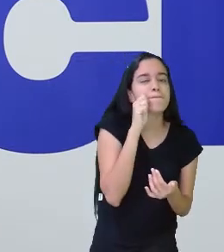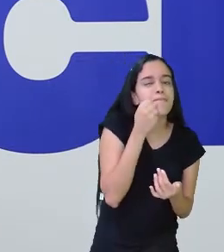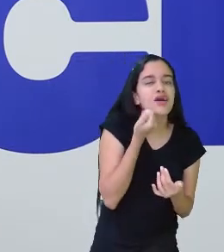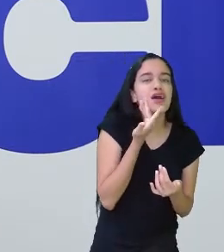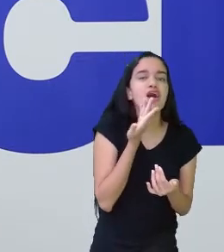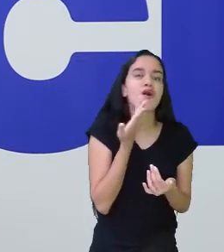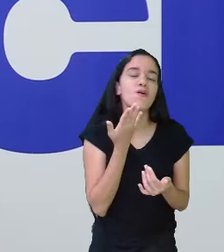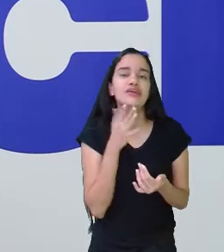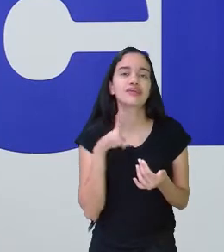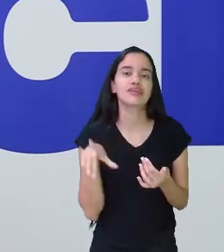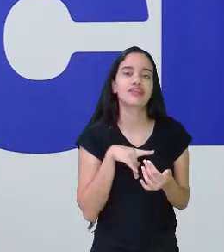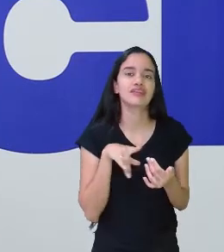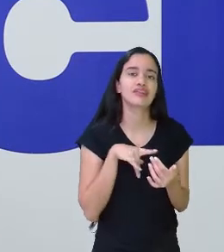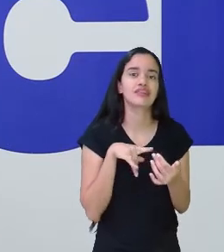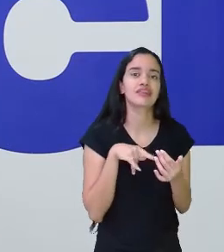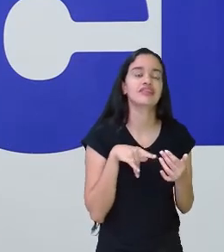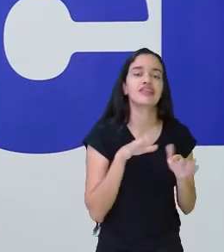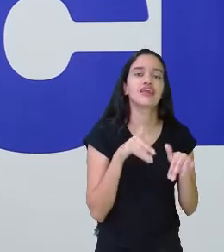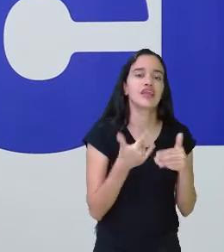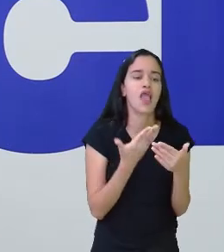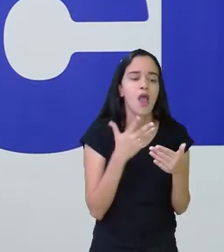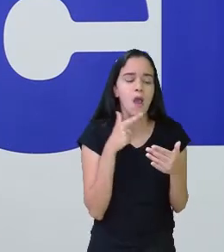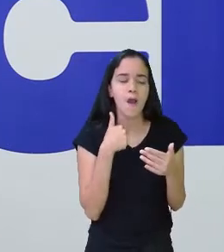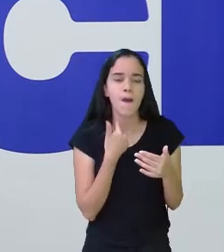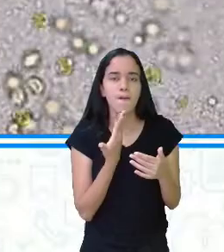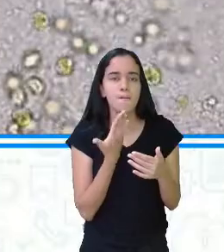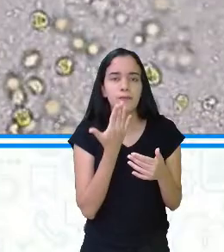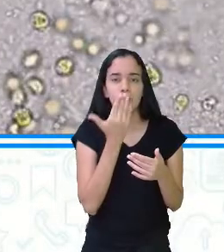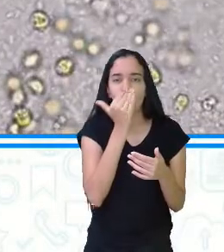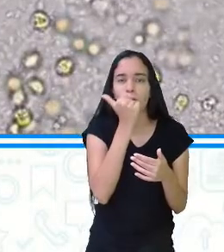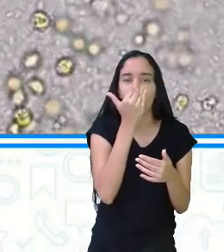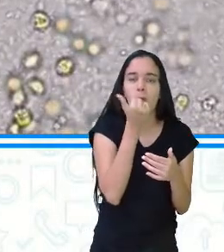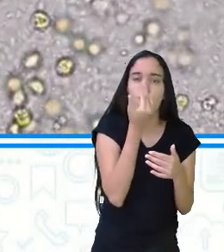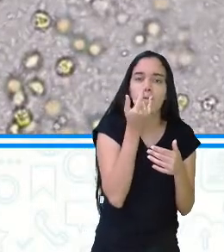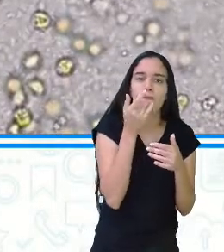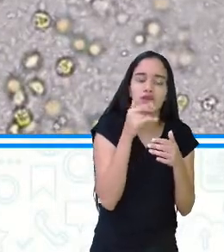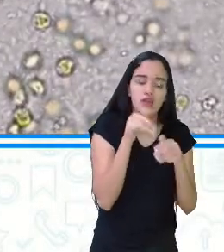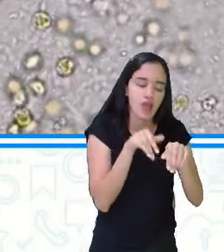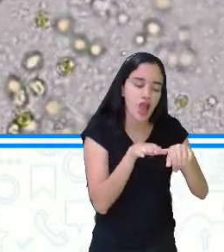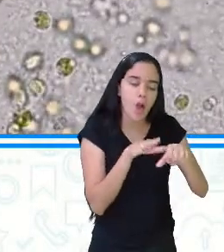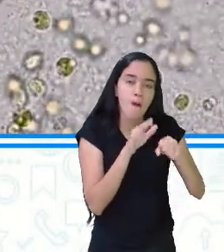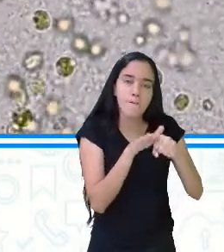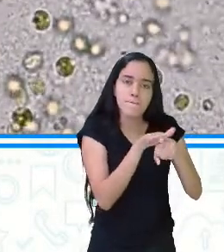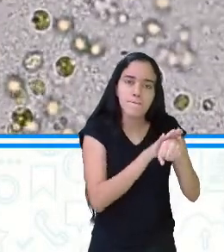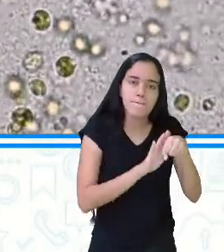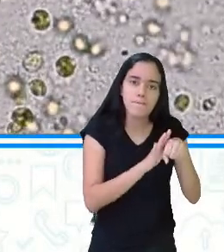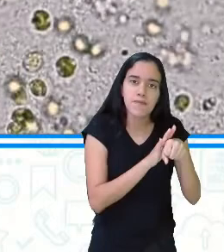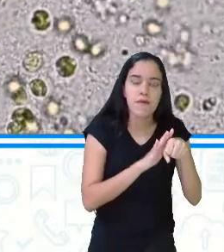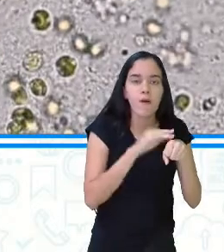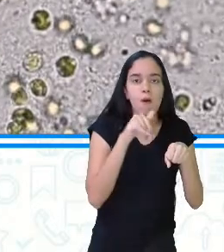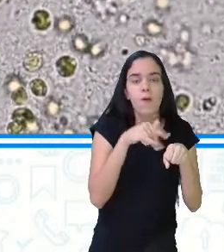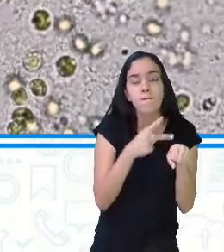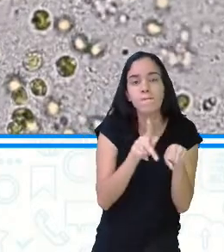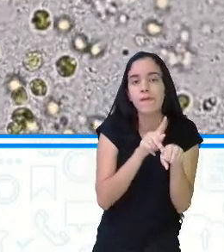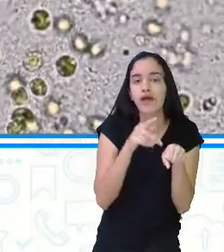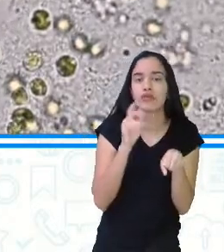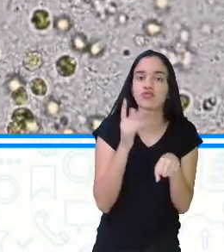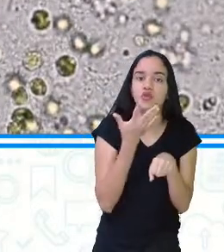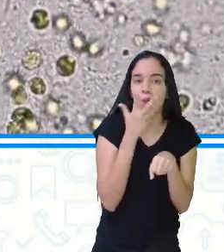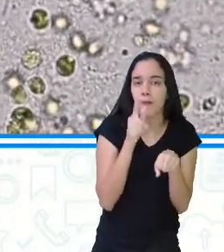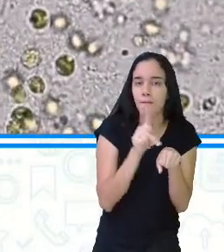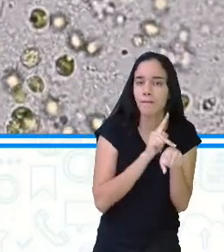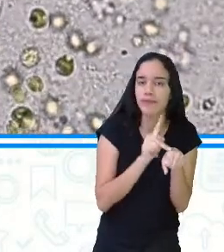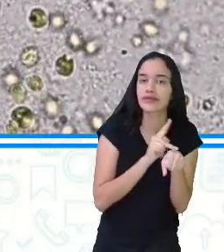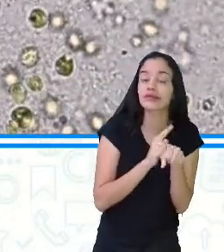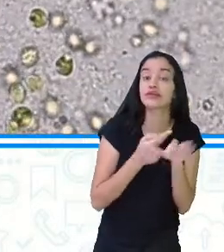aparece aquelas manchinhas pretas que as pessoas ainda insistem em comer. Aquilo pode causar, tá, gente, uma intoxicação alimentar. Então tem que